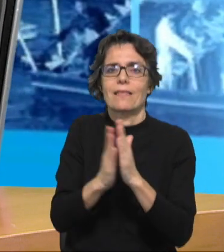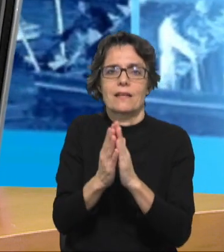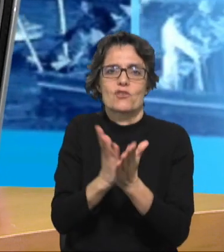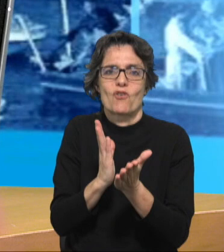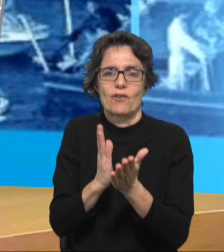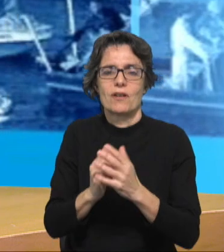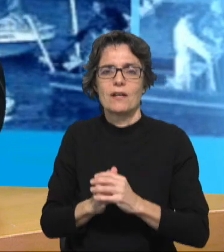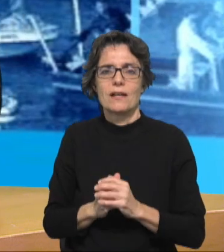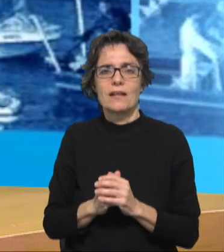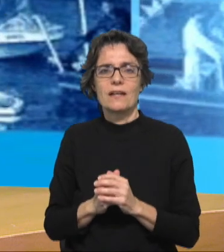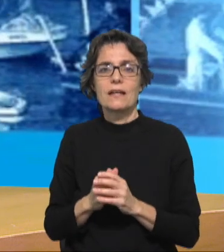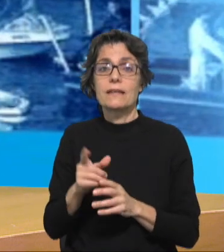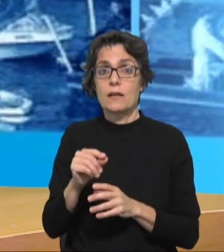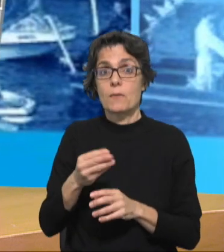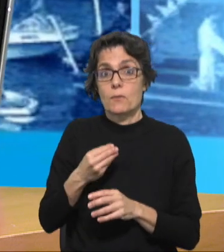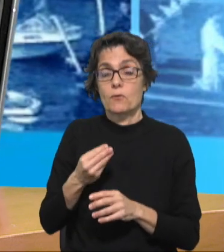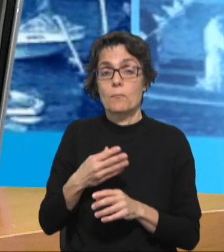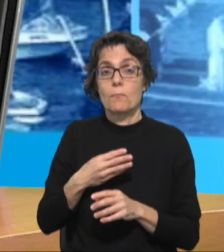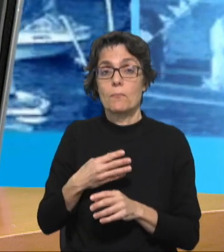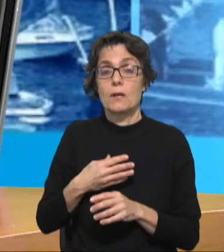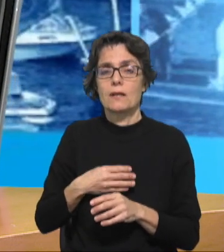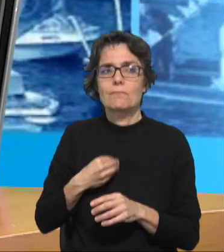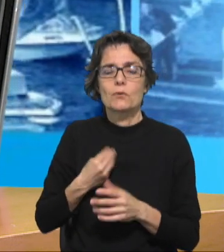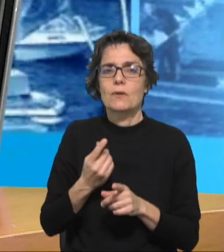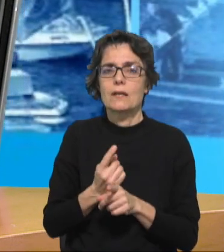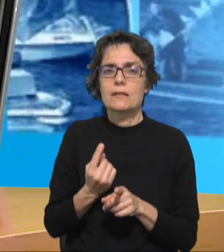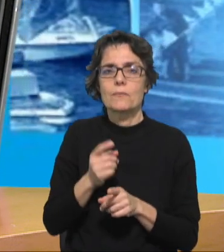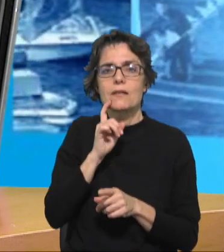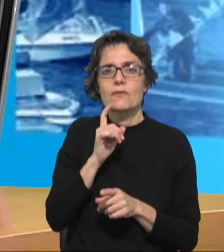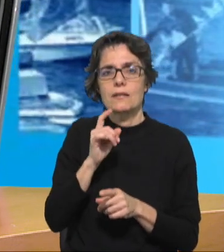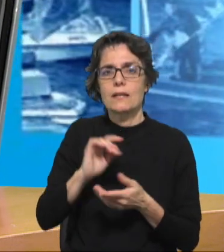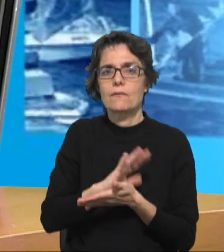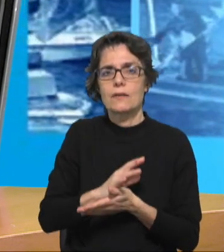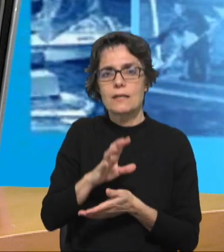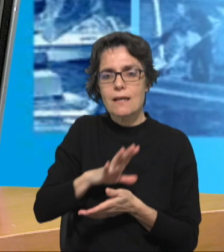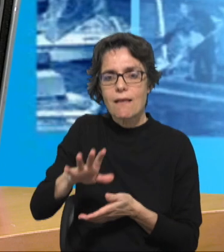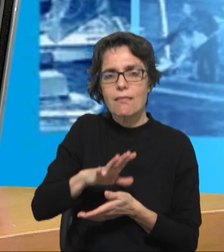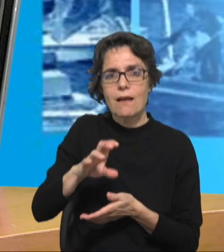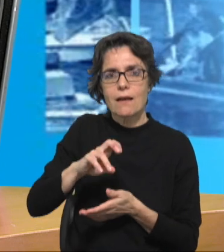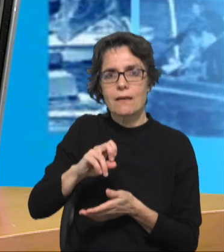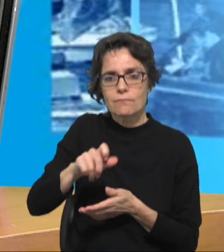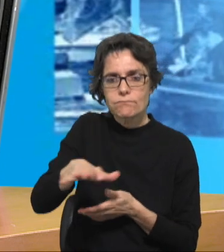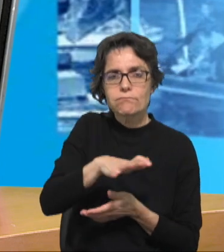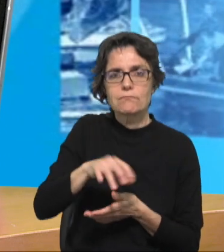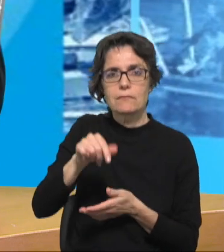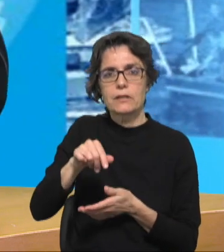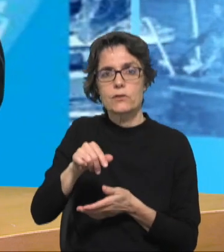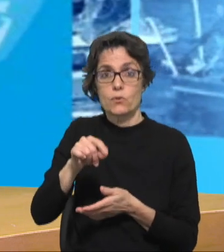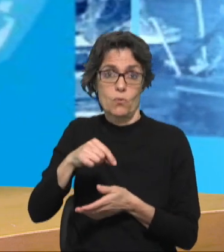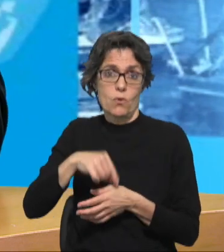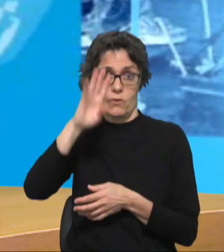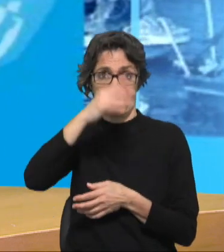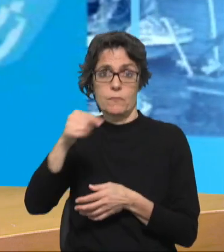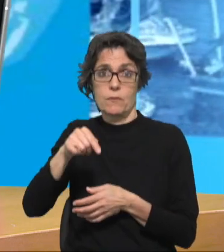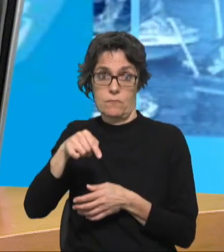dessa preocupação, como dizias, de defender a imprensa regional e como sabemos, hoje em dia, com todos